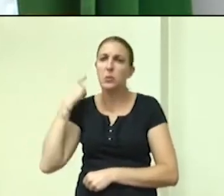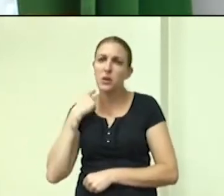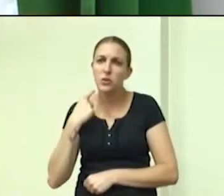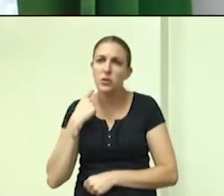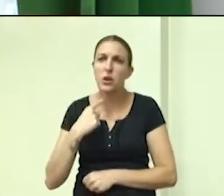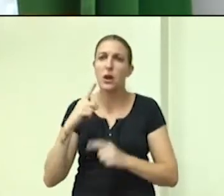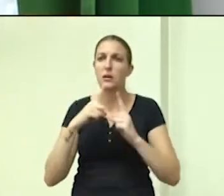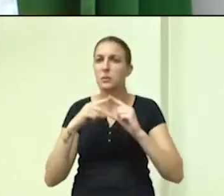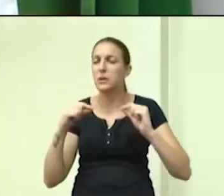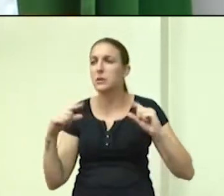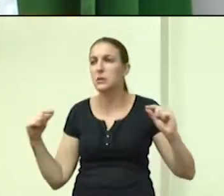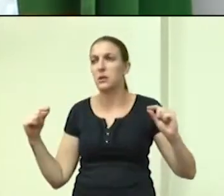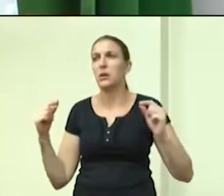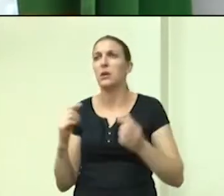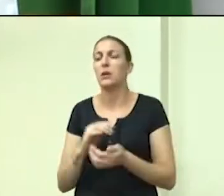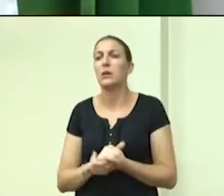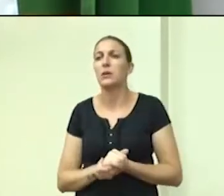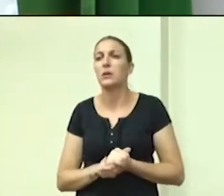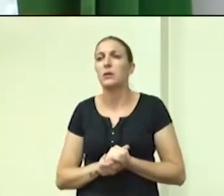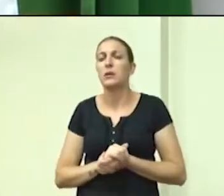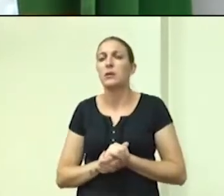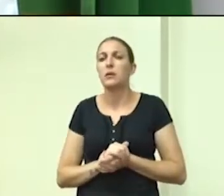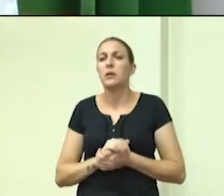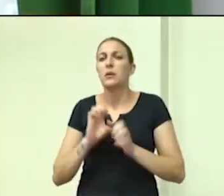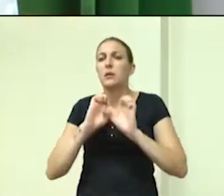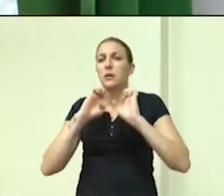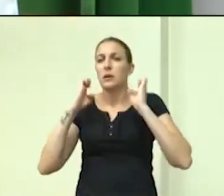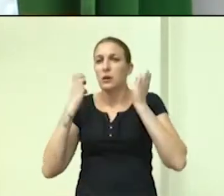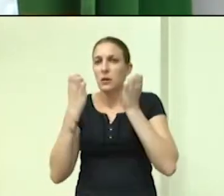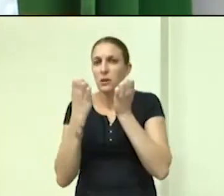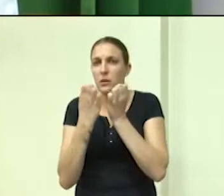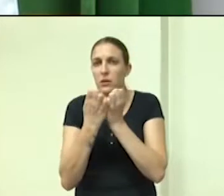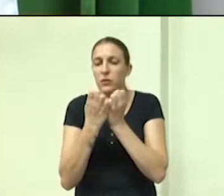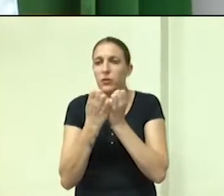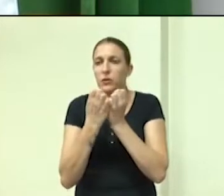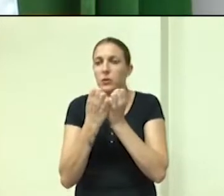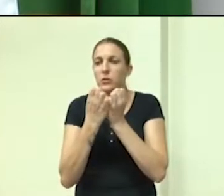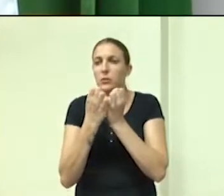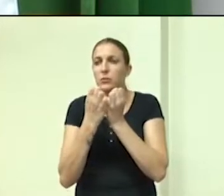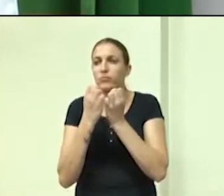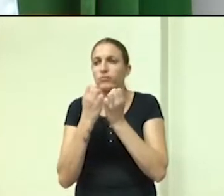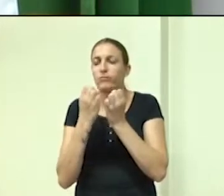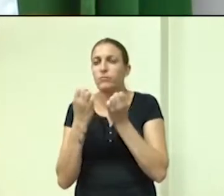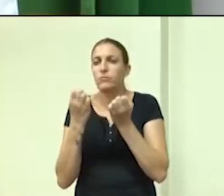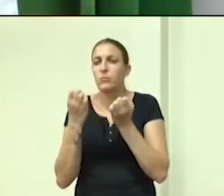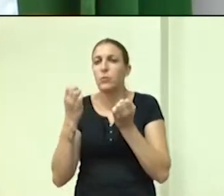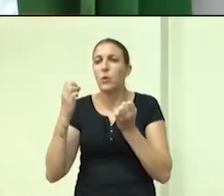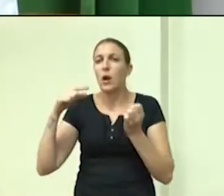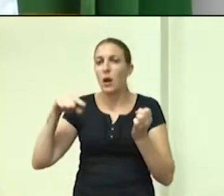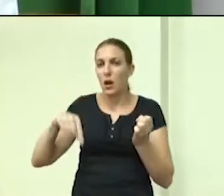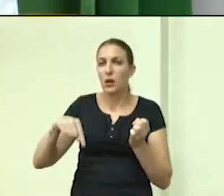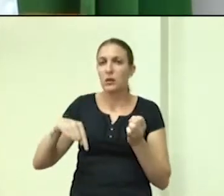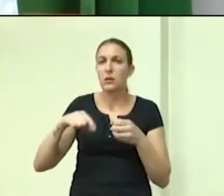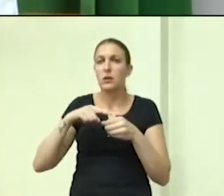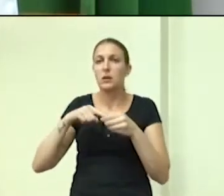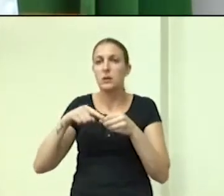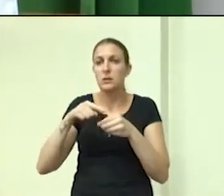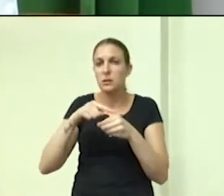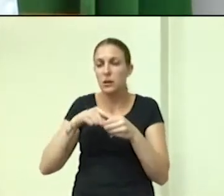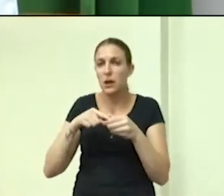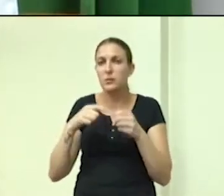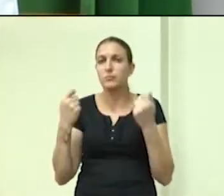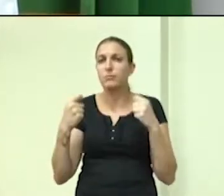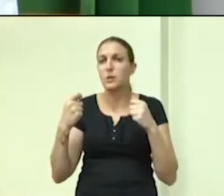Brasília. Para esse evento ocorra na nossa cidade, precisamos de alguns recursos e viemos através desse